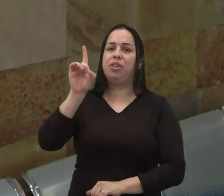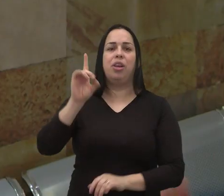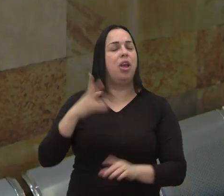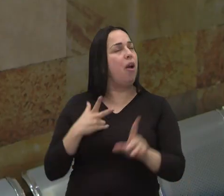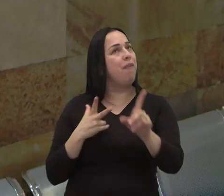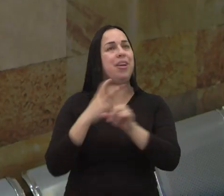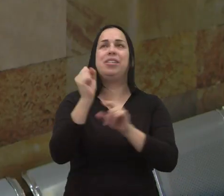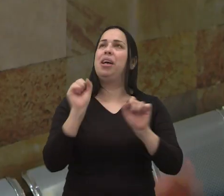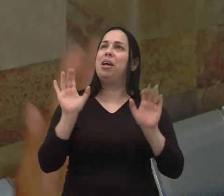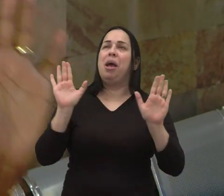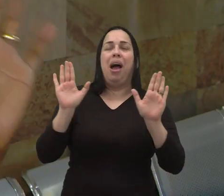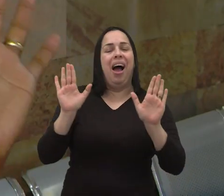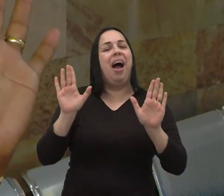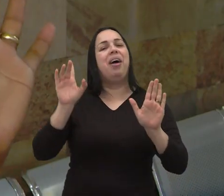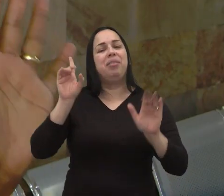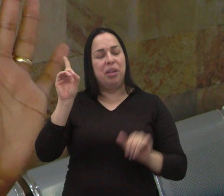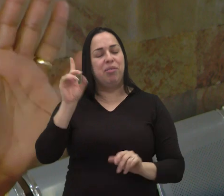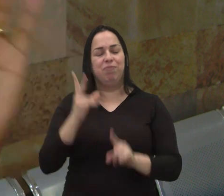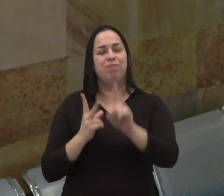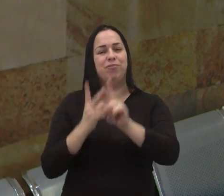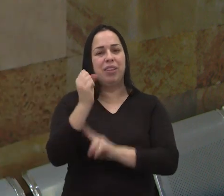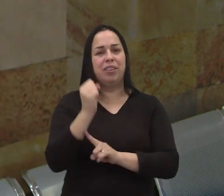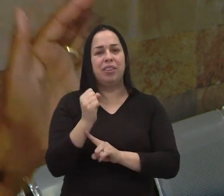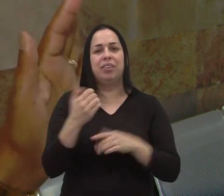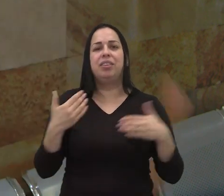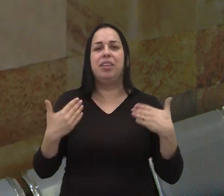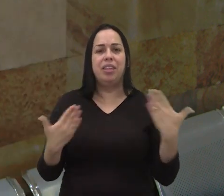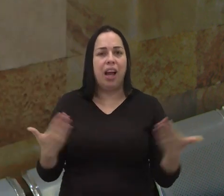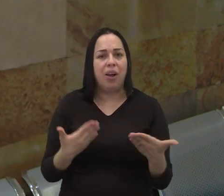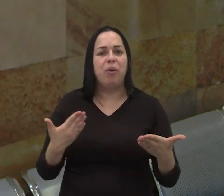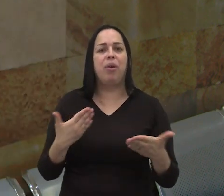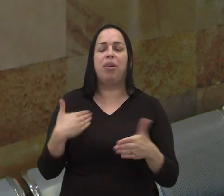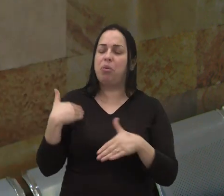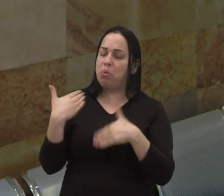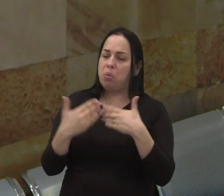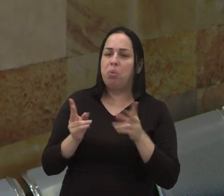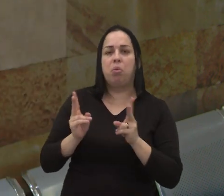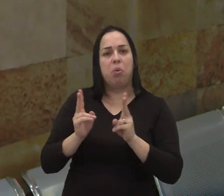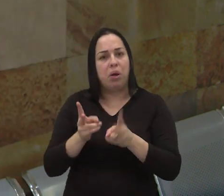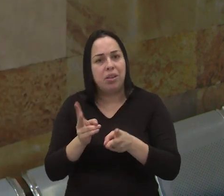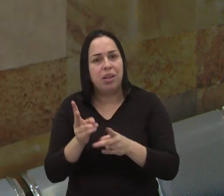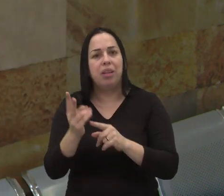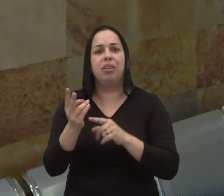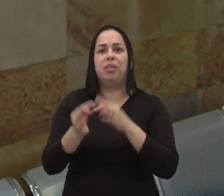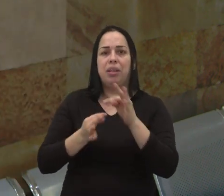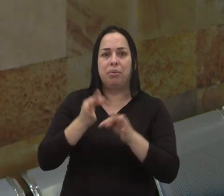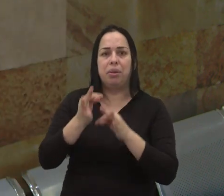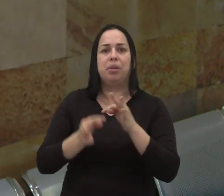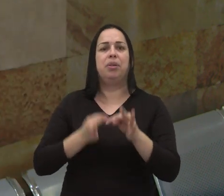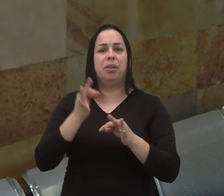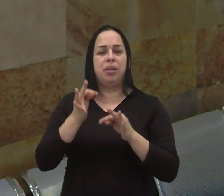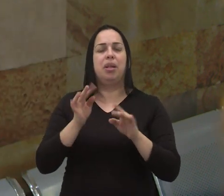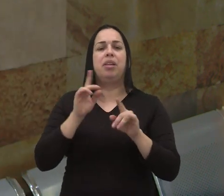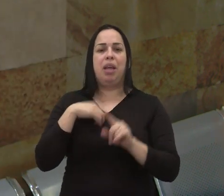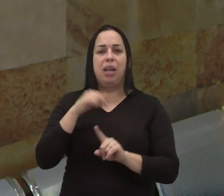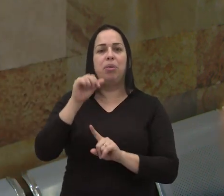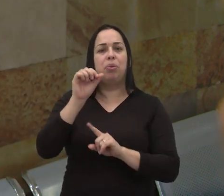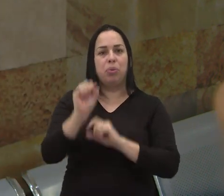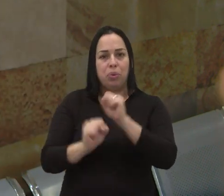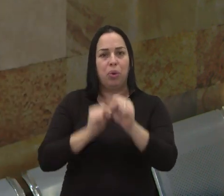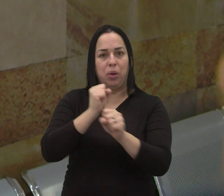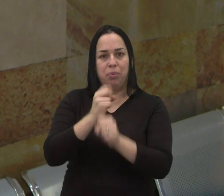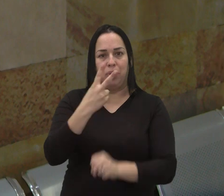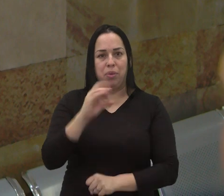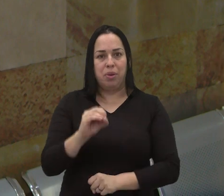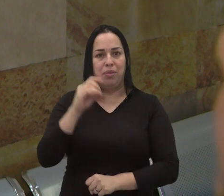Glória a Deus, graças a Deus eu venci, né? Em nome de Jesus, né, Senhor? Venci. E aí eu vou só terminar agora esse tratamento, aí em 2027, em nome de